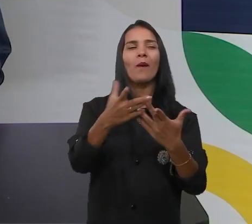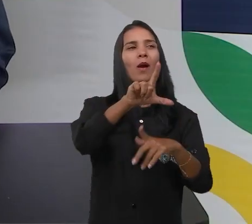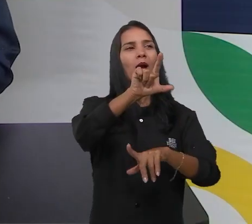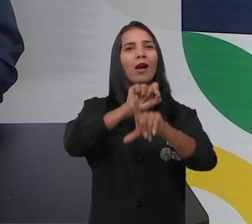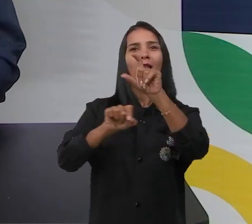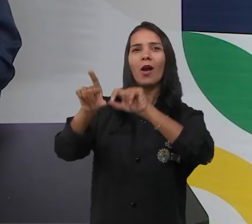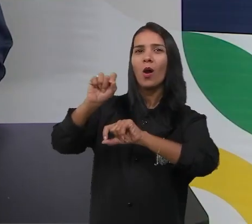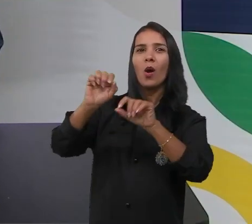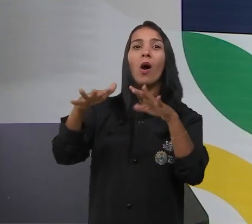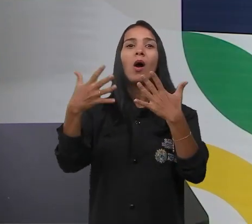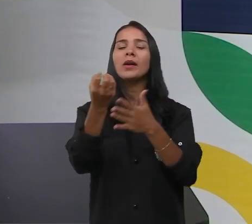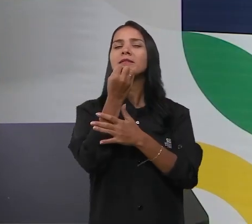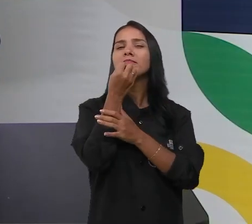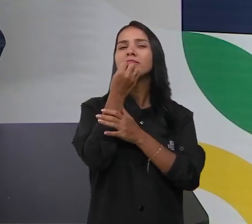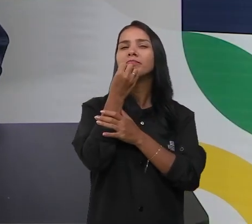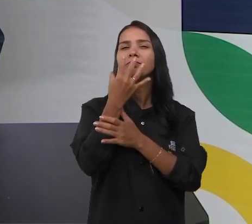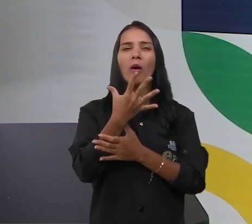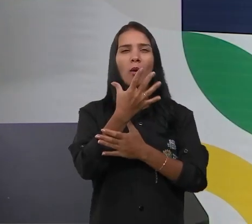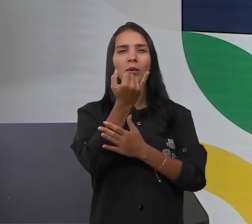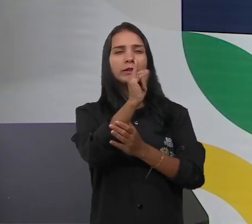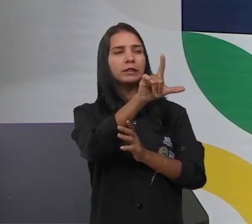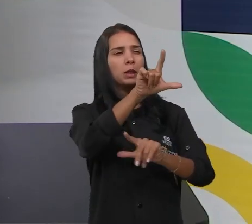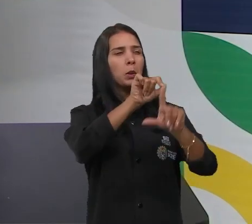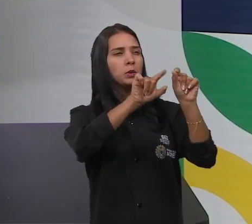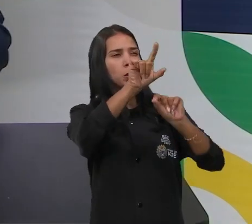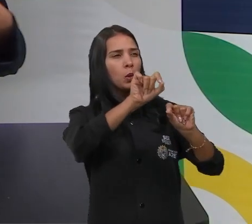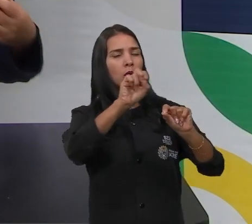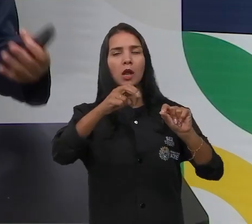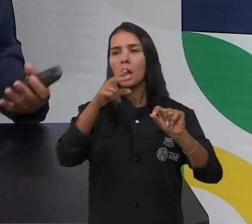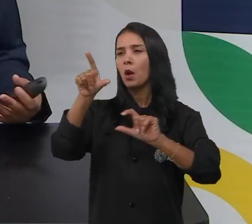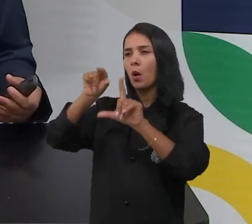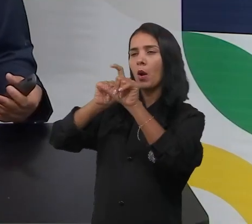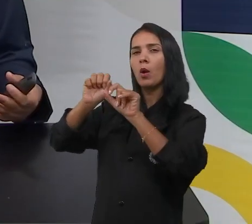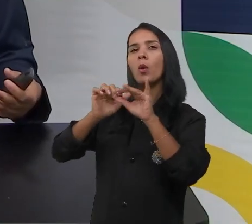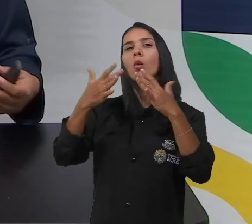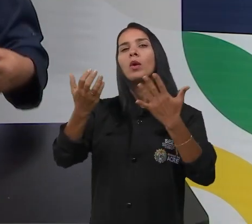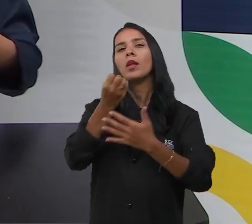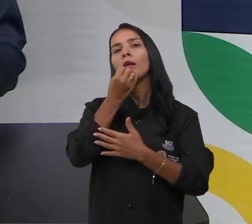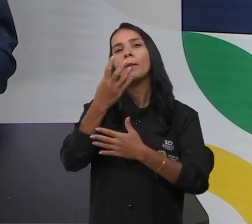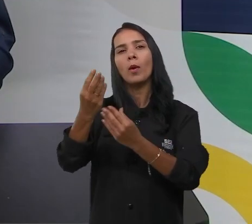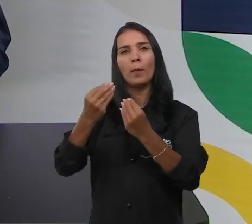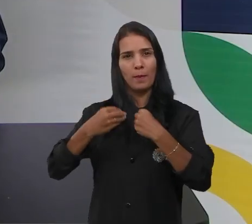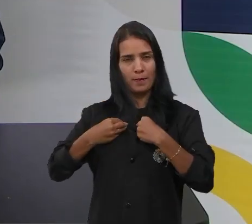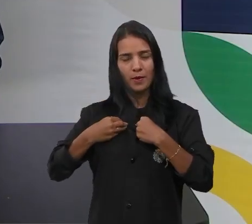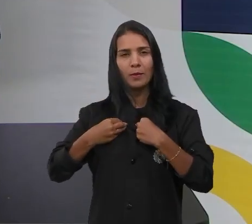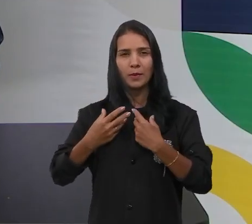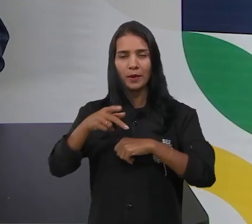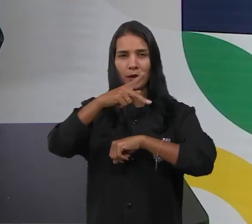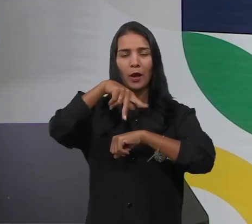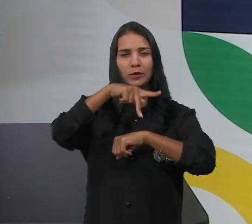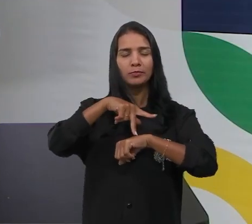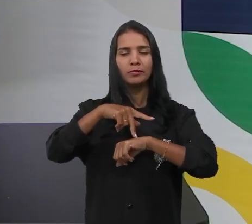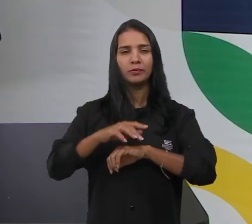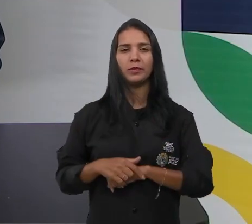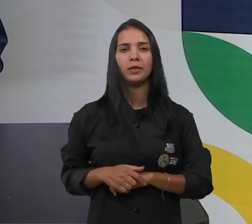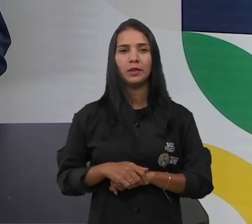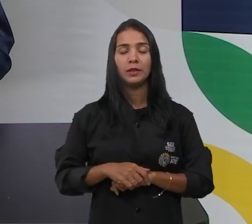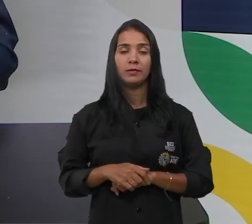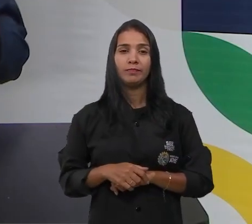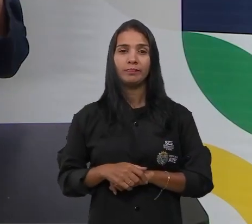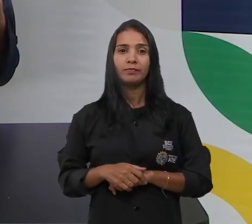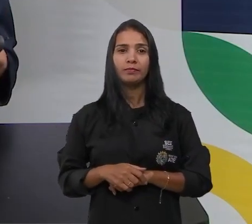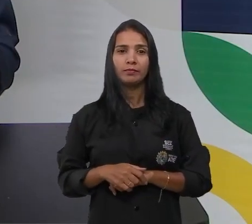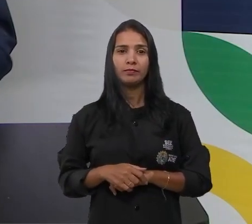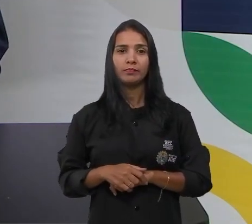países teriam escolhendo ou o capitalismo ou o socialismo, ok? Bem, como eu falei